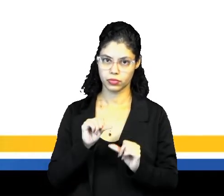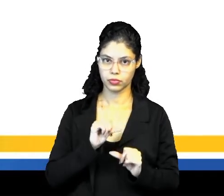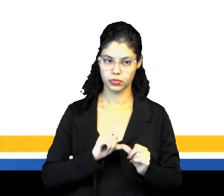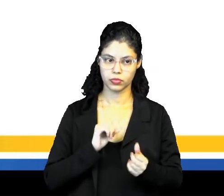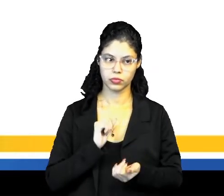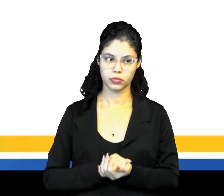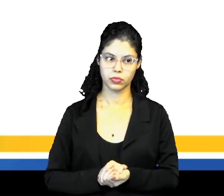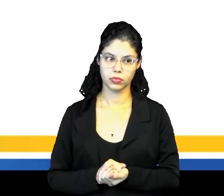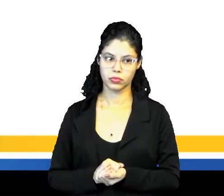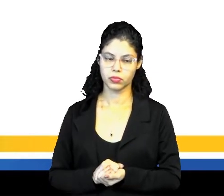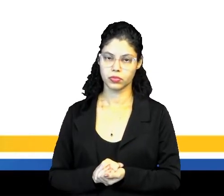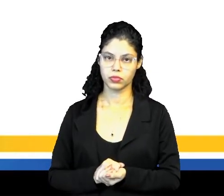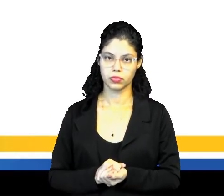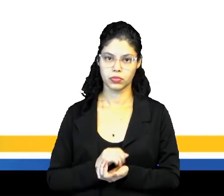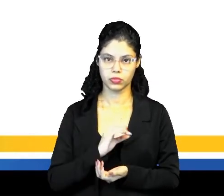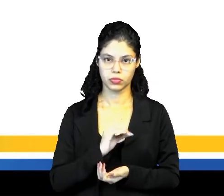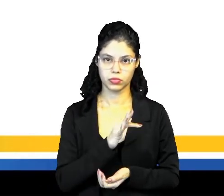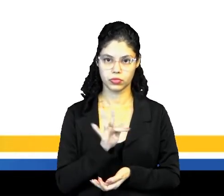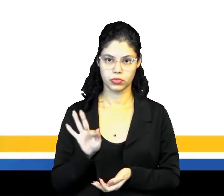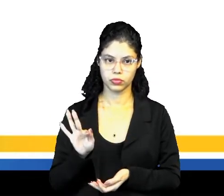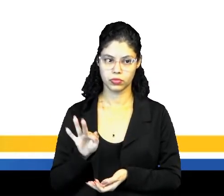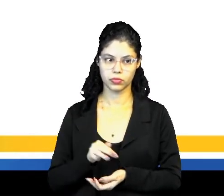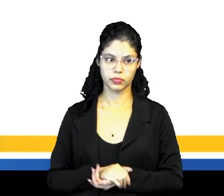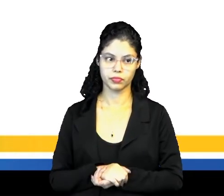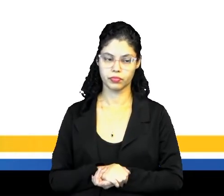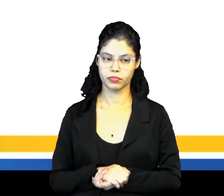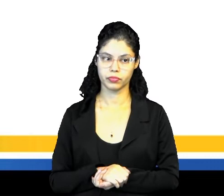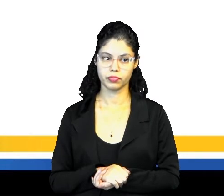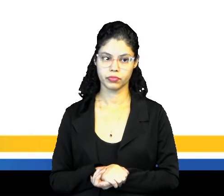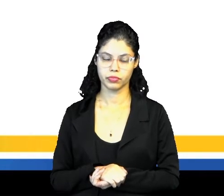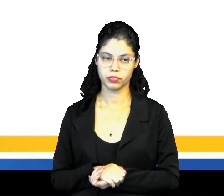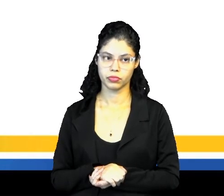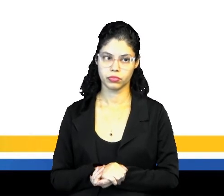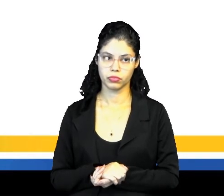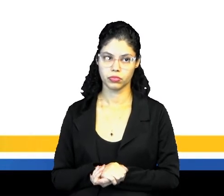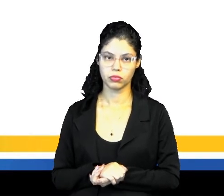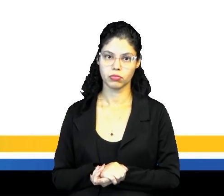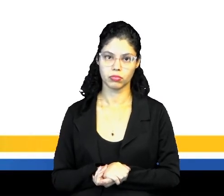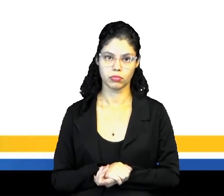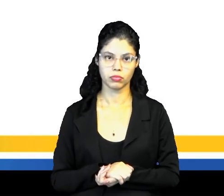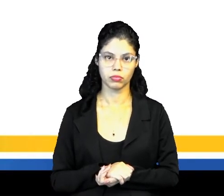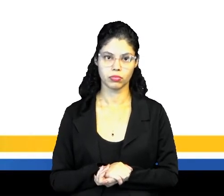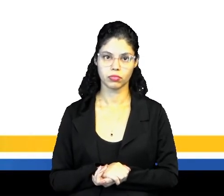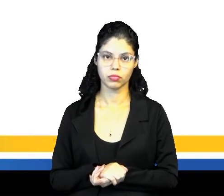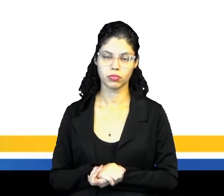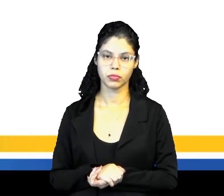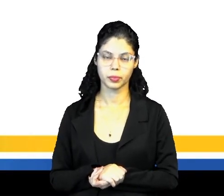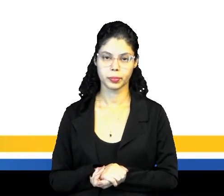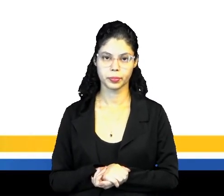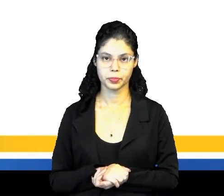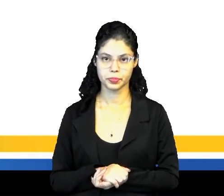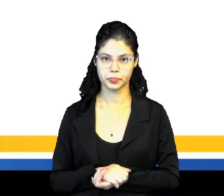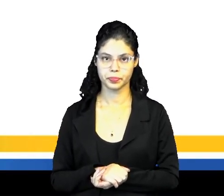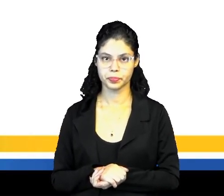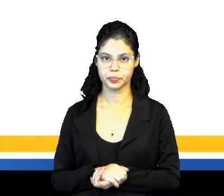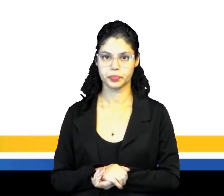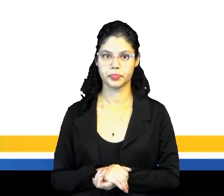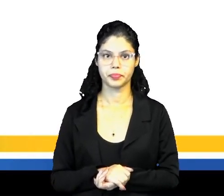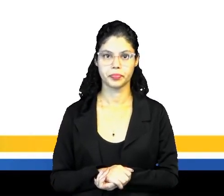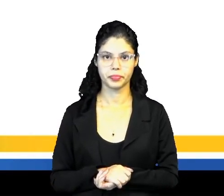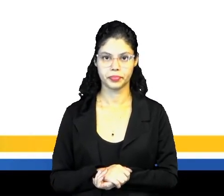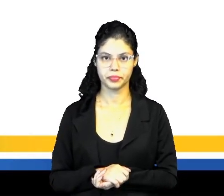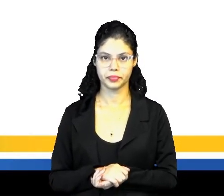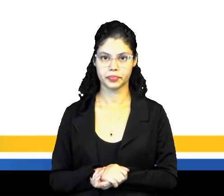né, seria o turn off, ok? Read and interpret the